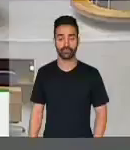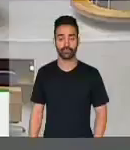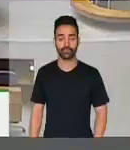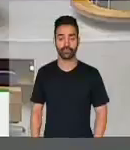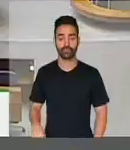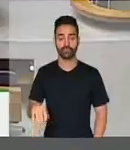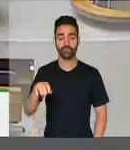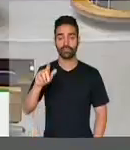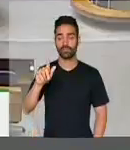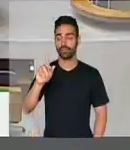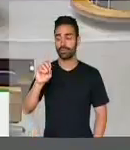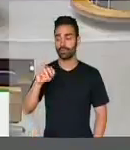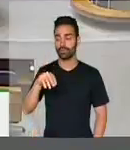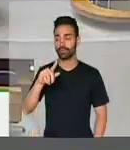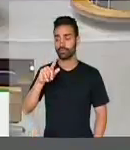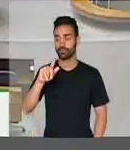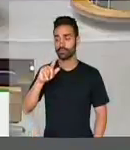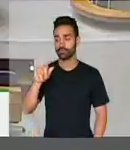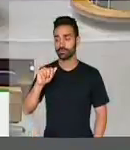Gonzaga Patriota.